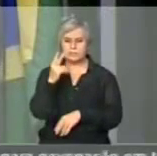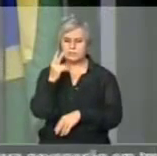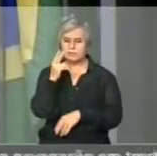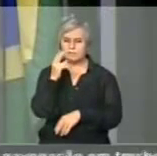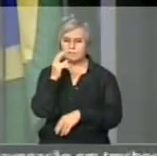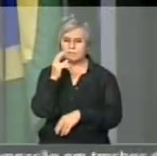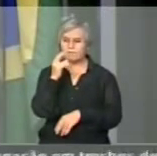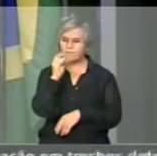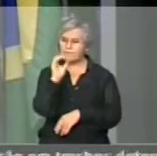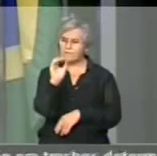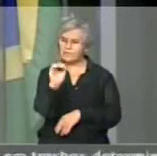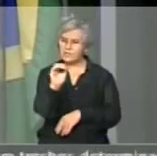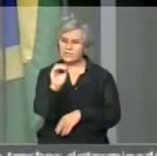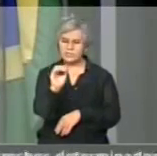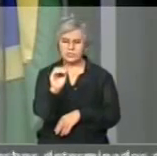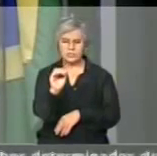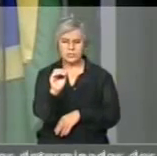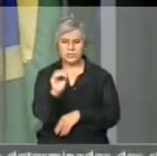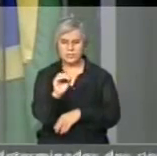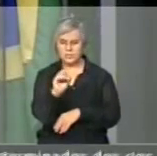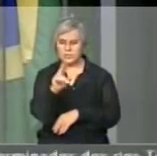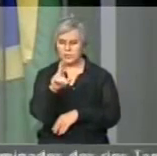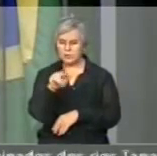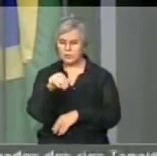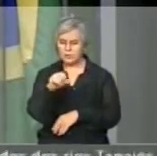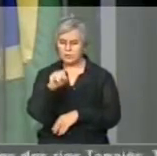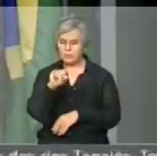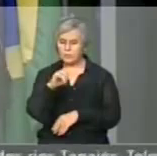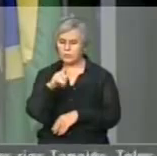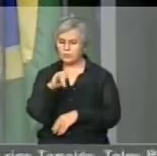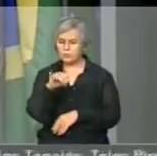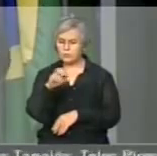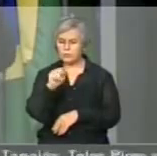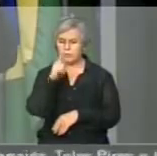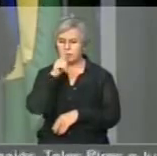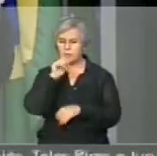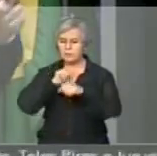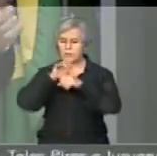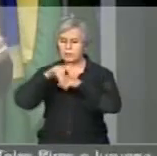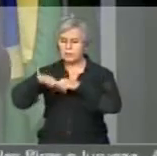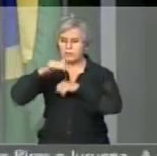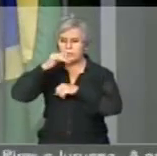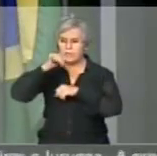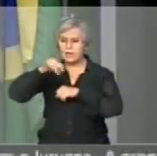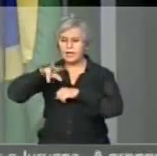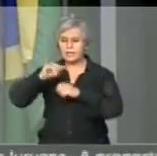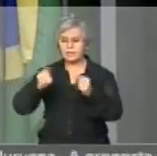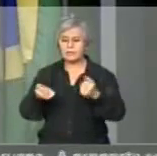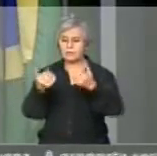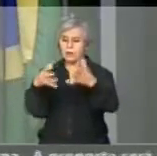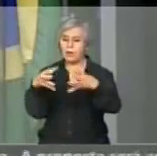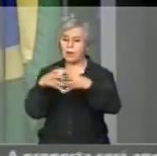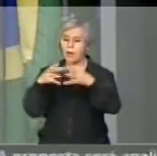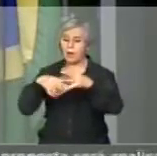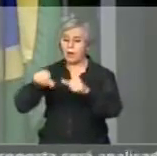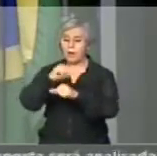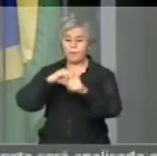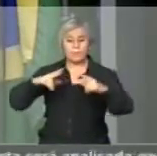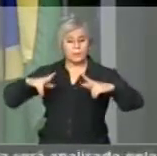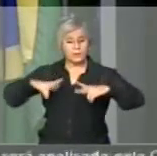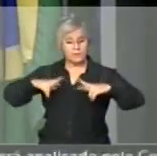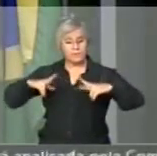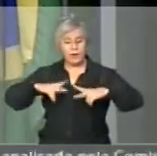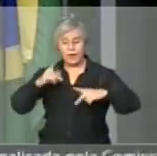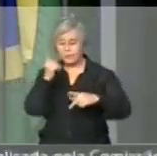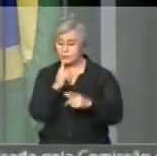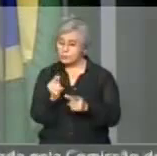de mais de 2 dezenas de usinas hidrelétricas que vão ser entregues ao setor privado para